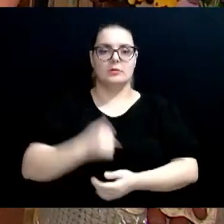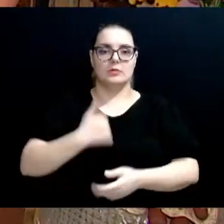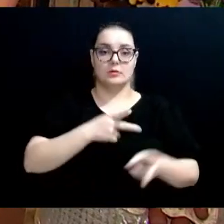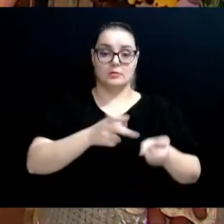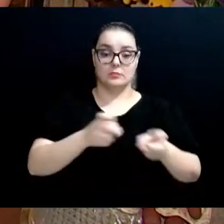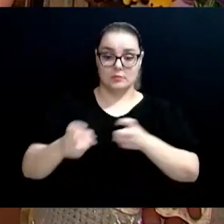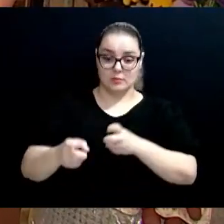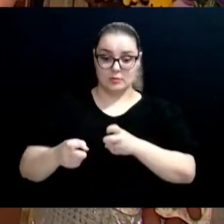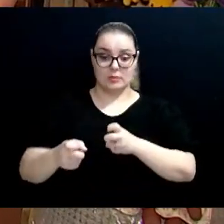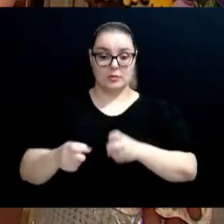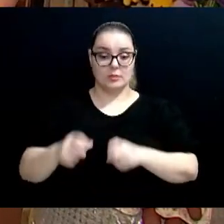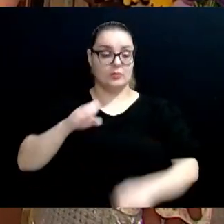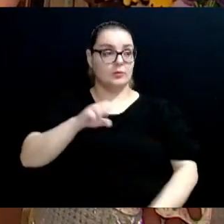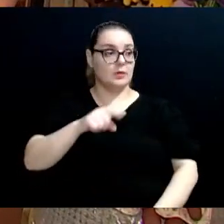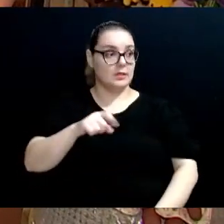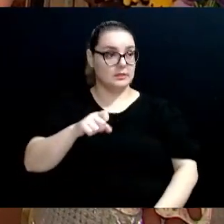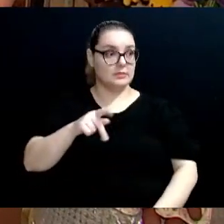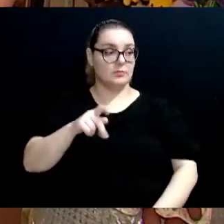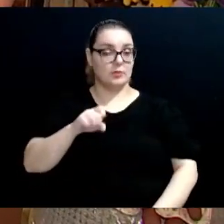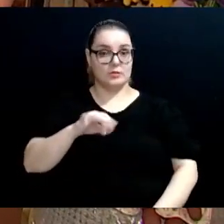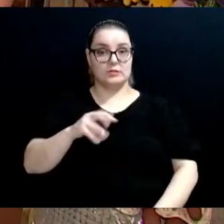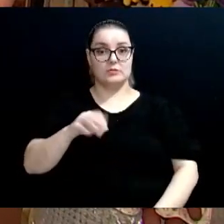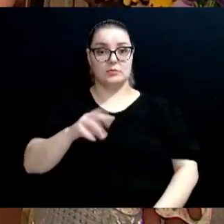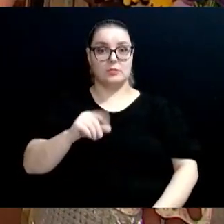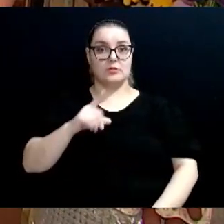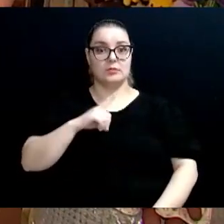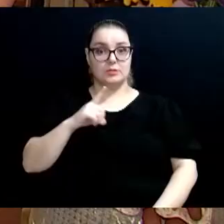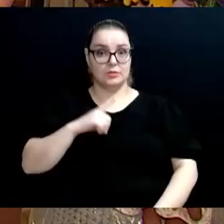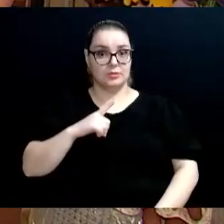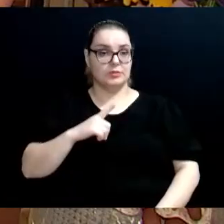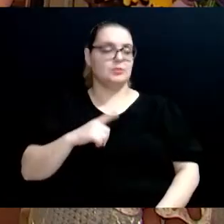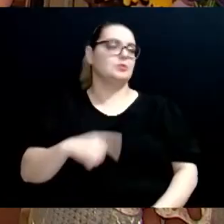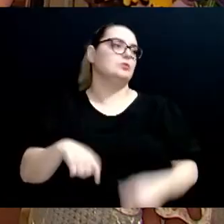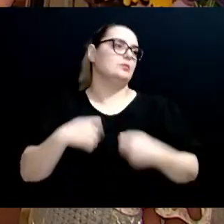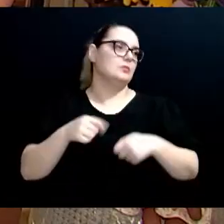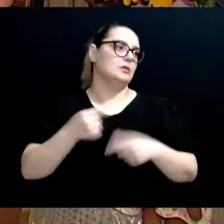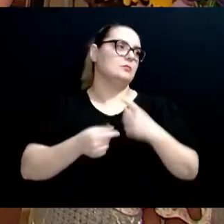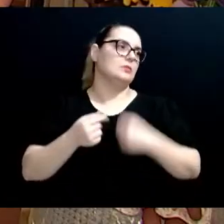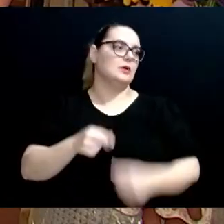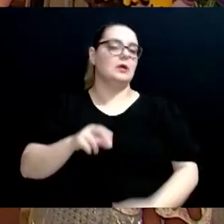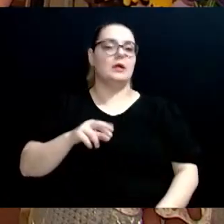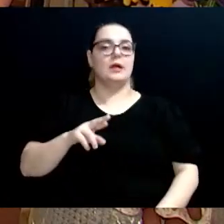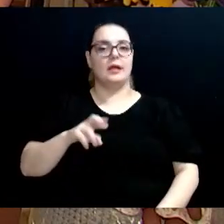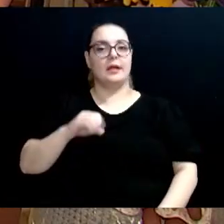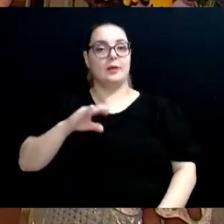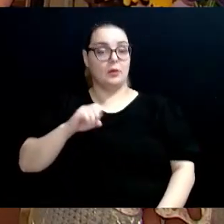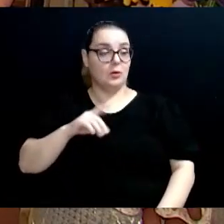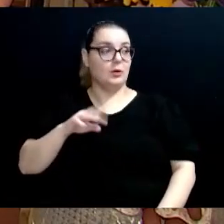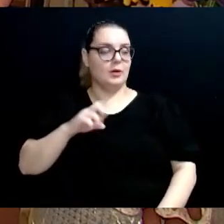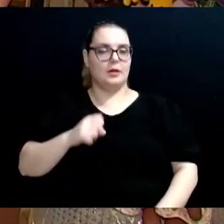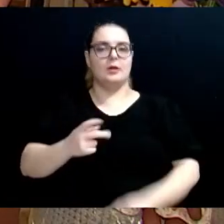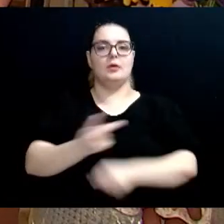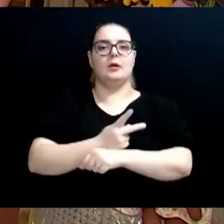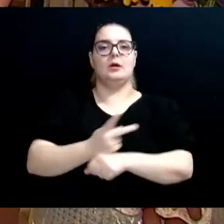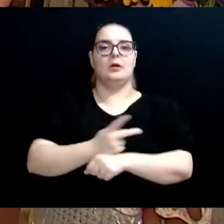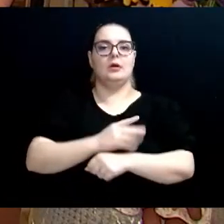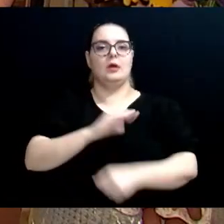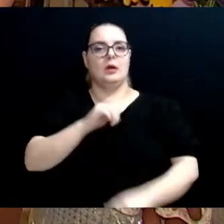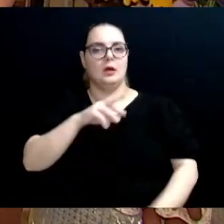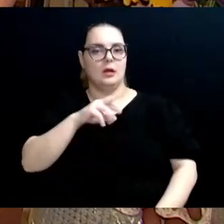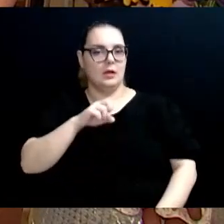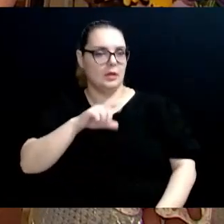foi essa dor. A gente percebendo que os expositores precisavam de uma renda recorrente, a